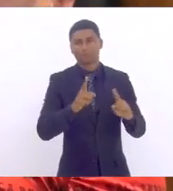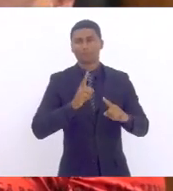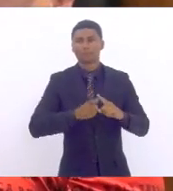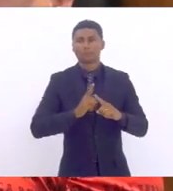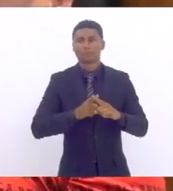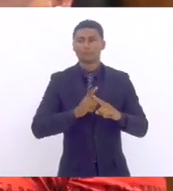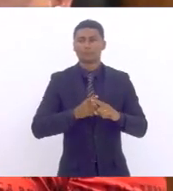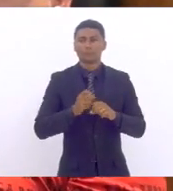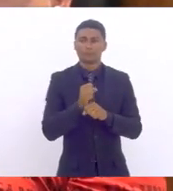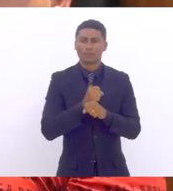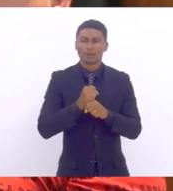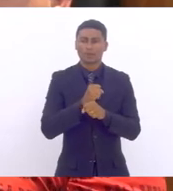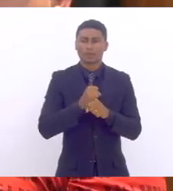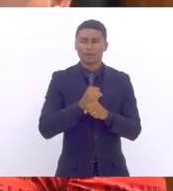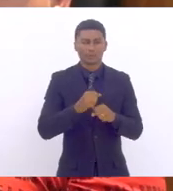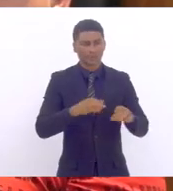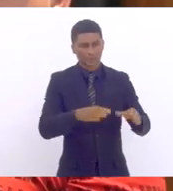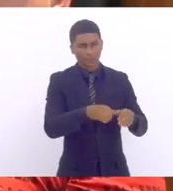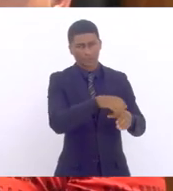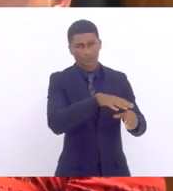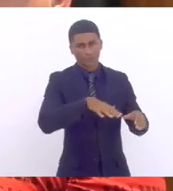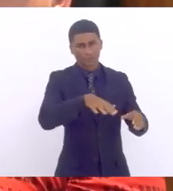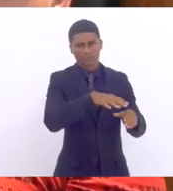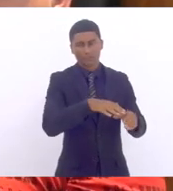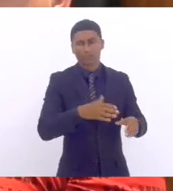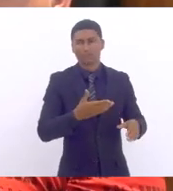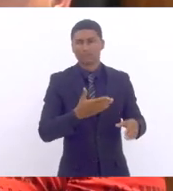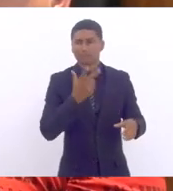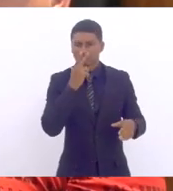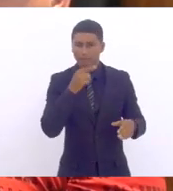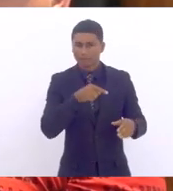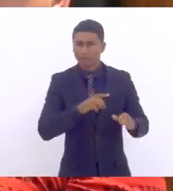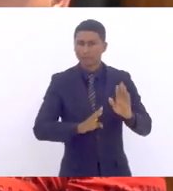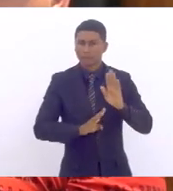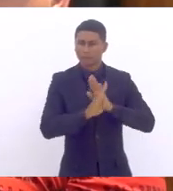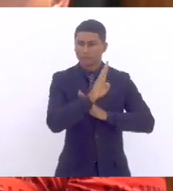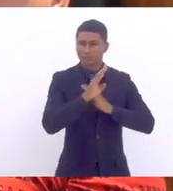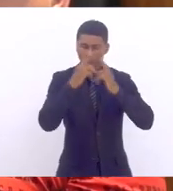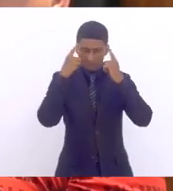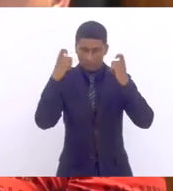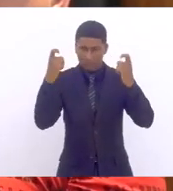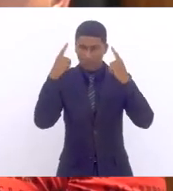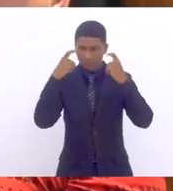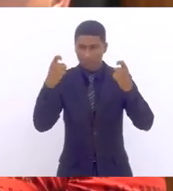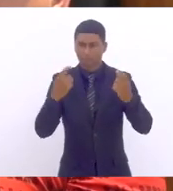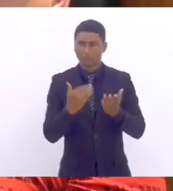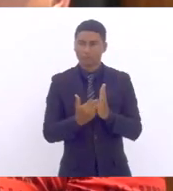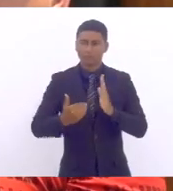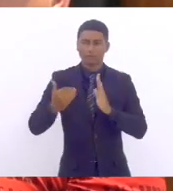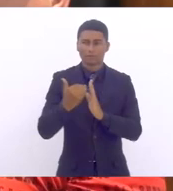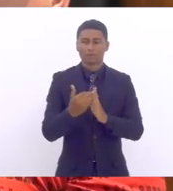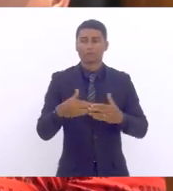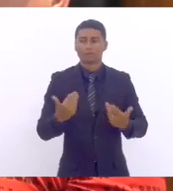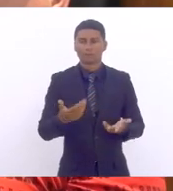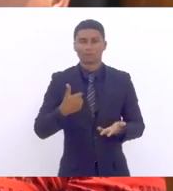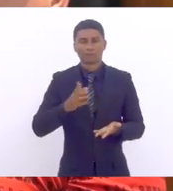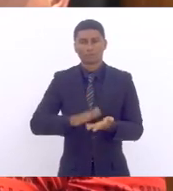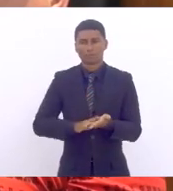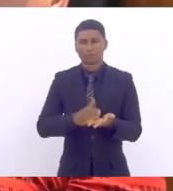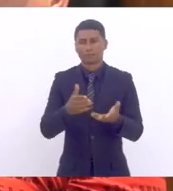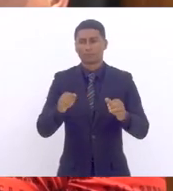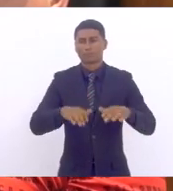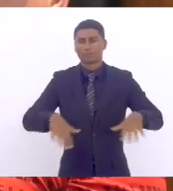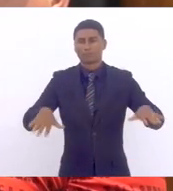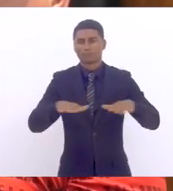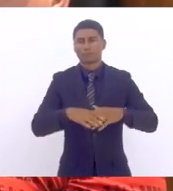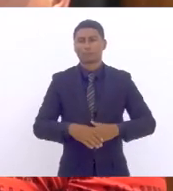de punição ao CNPJ não fizeram mais do que aumentar os índices de violência nas praças esportivas. Mais uma vez, parabenizo a todos